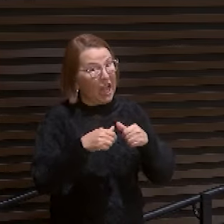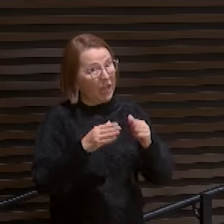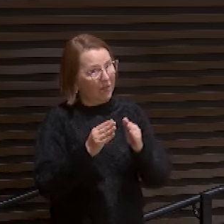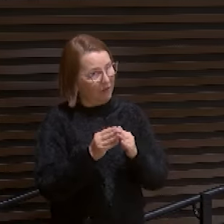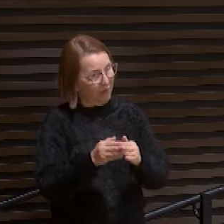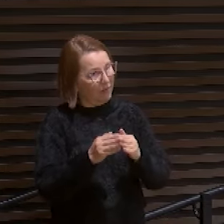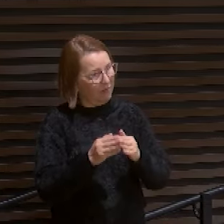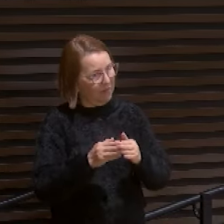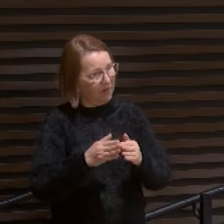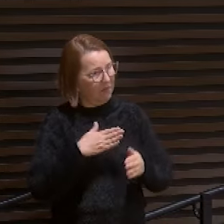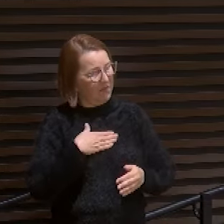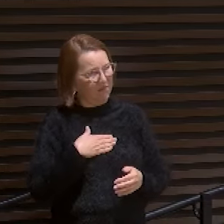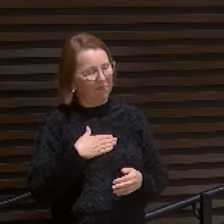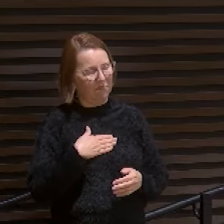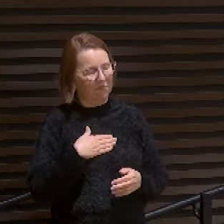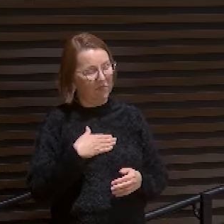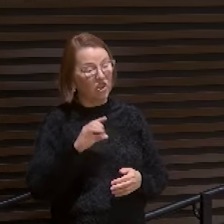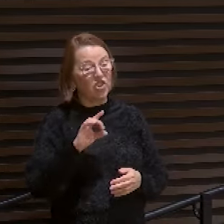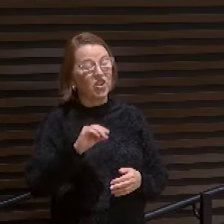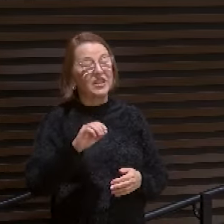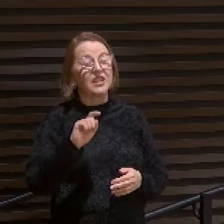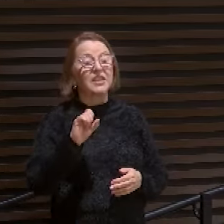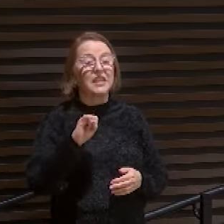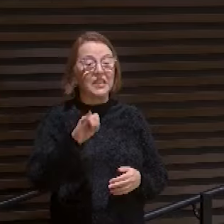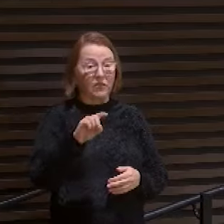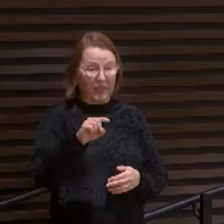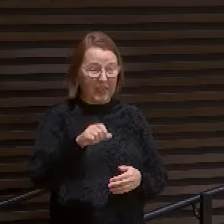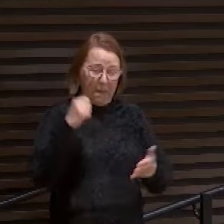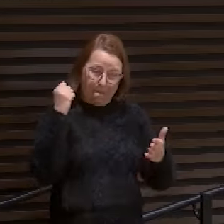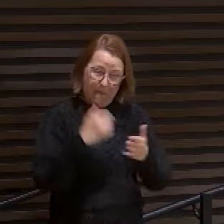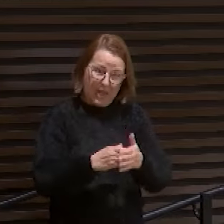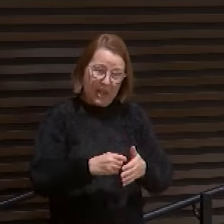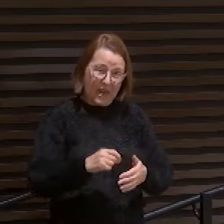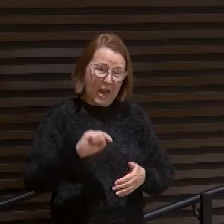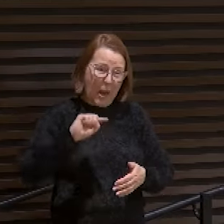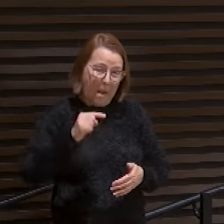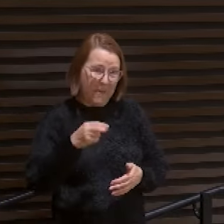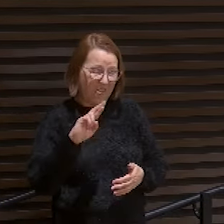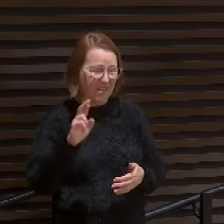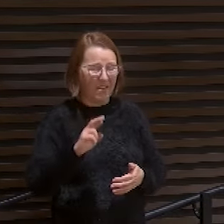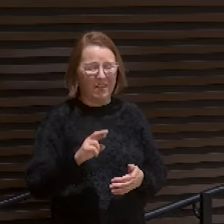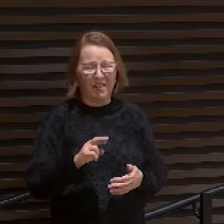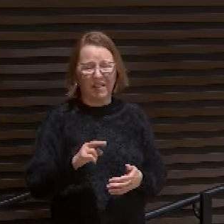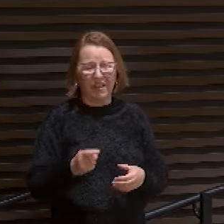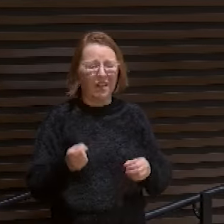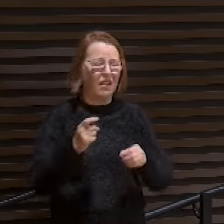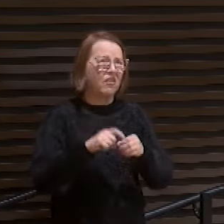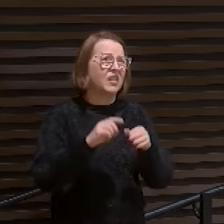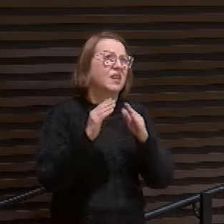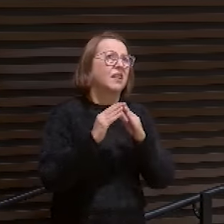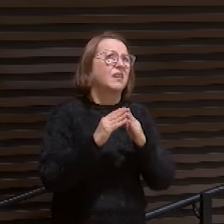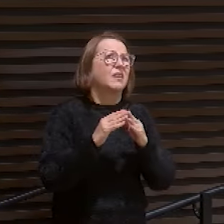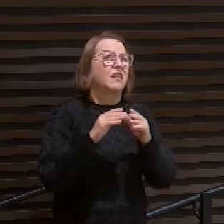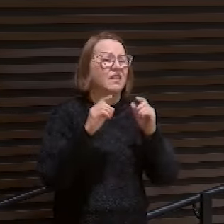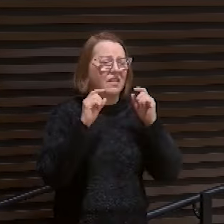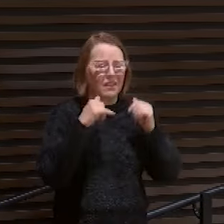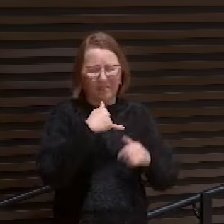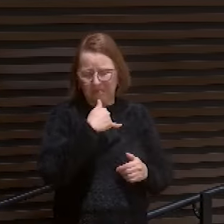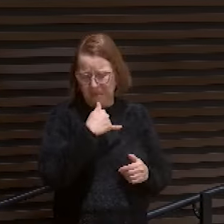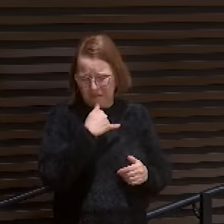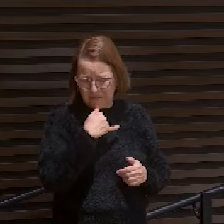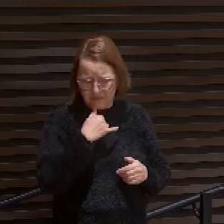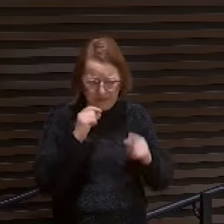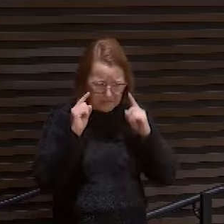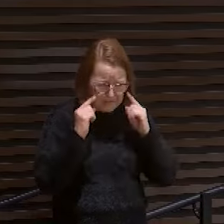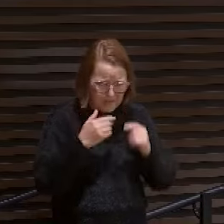você se leva por R$1.000. Ele voltou para casa triste. Pai, sabe aquele